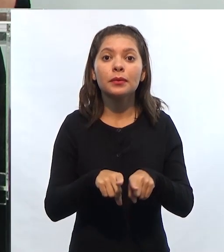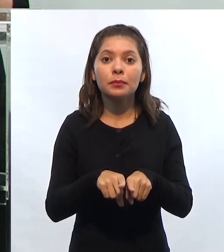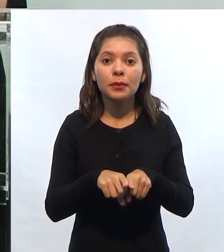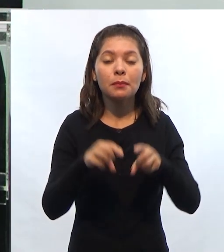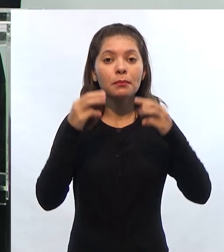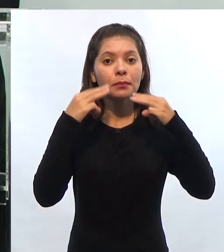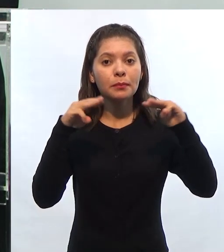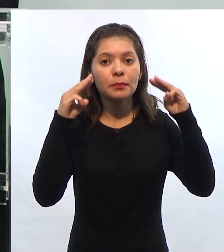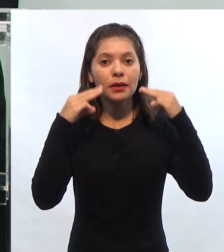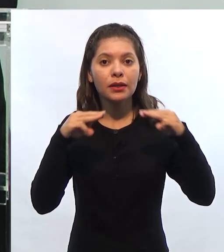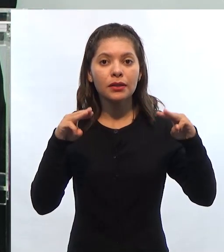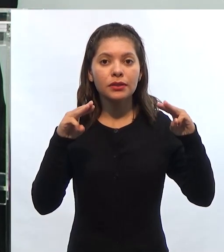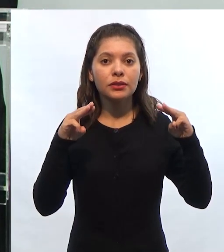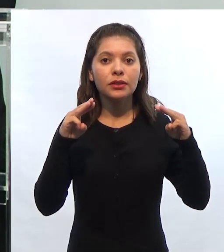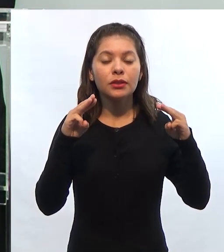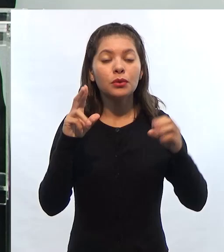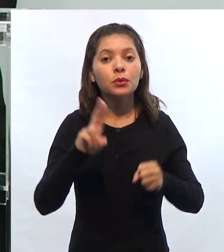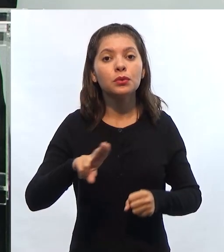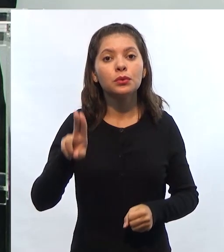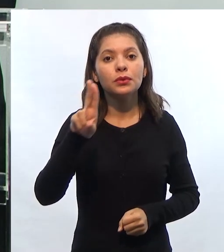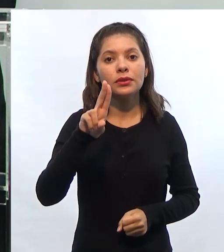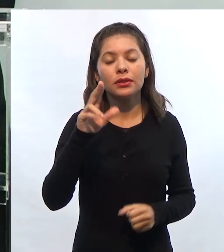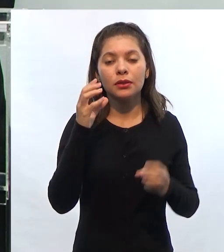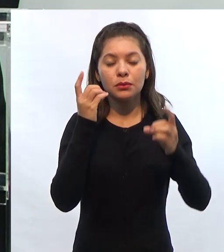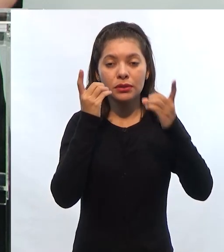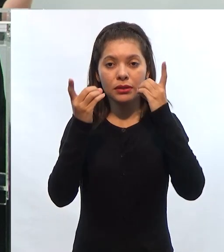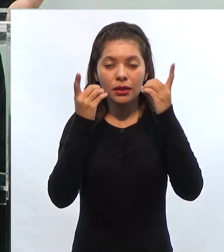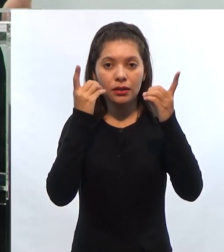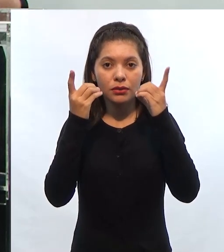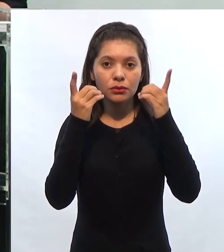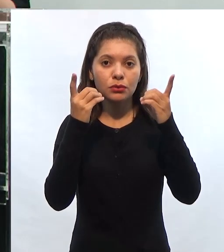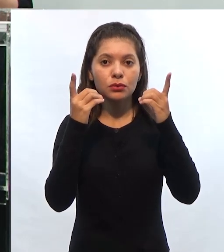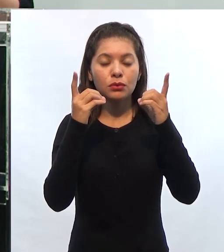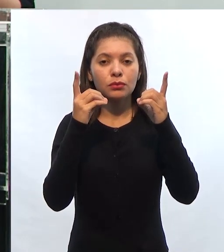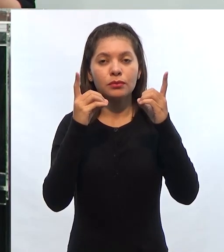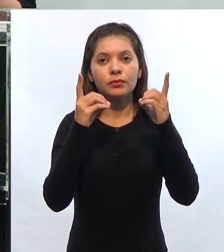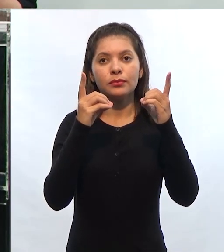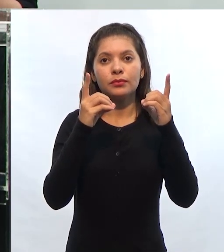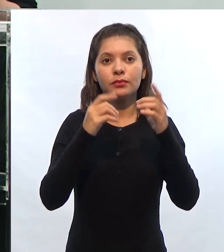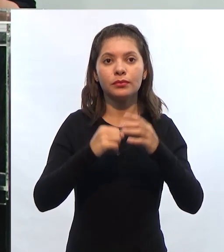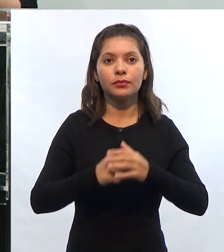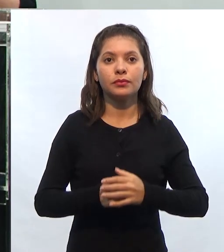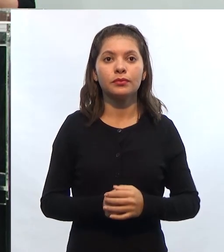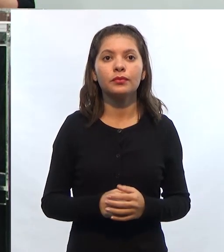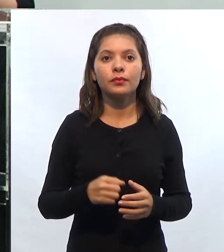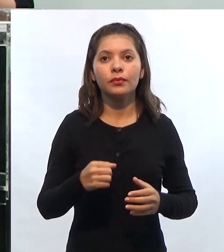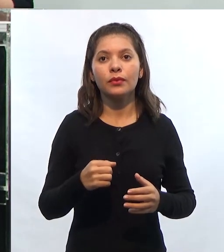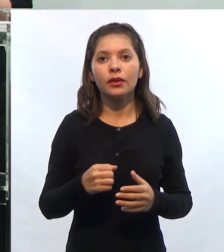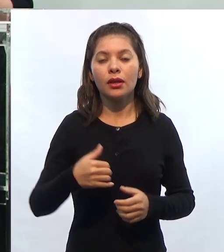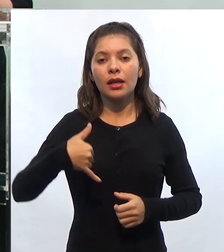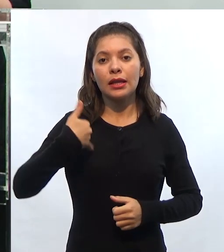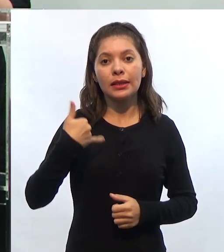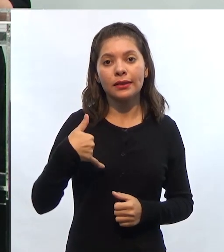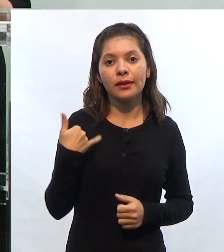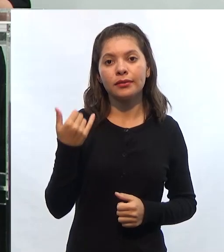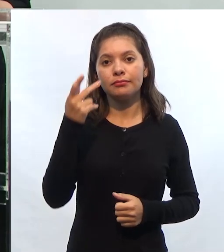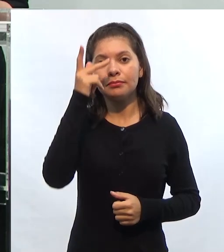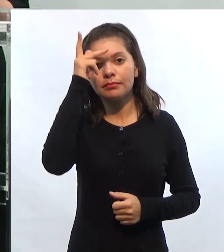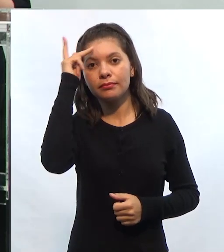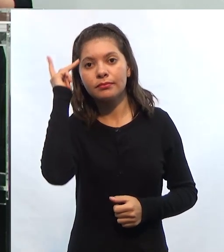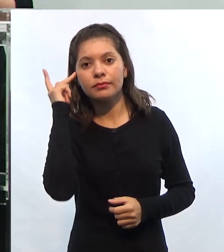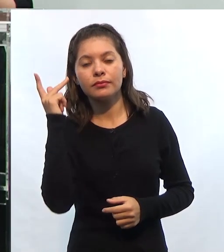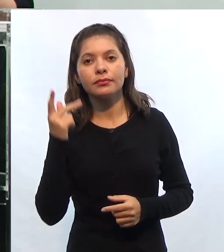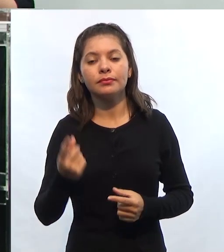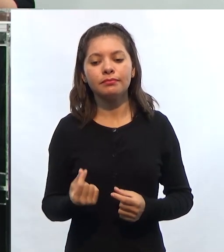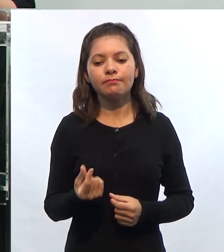como também para o marketing, porque o marketing também se utiliza desses dados como demografia, idade das